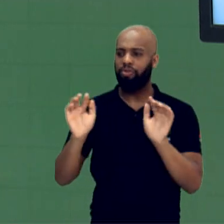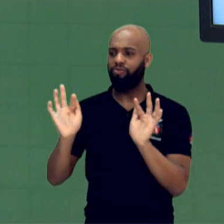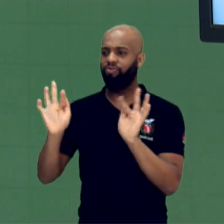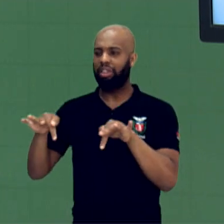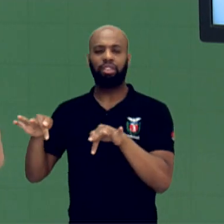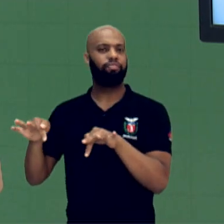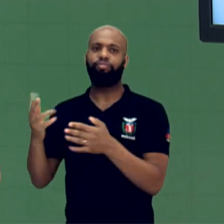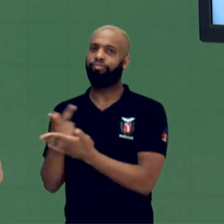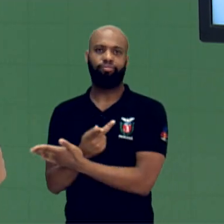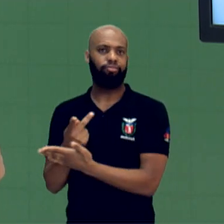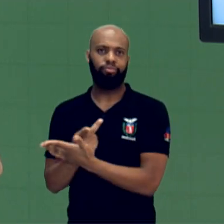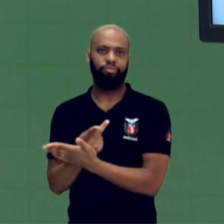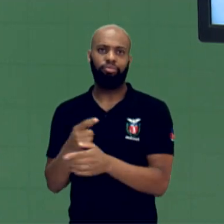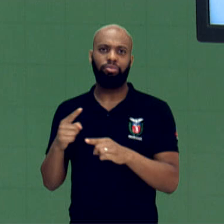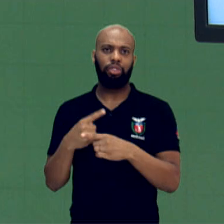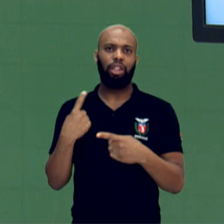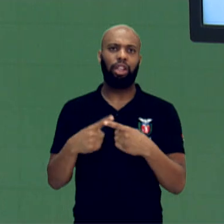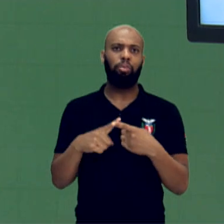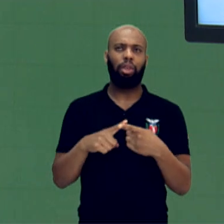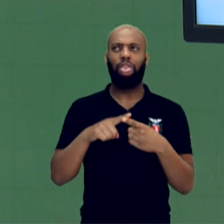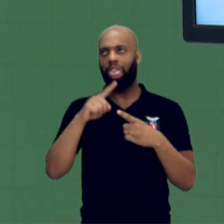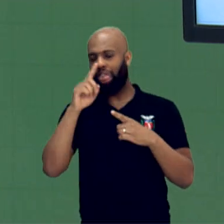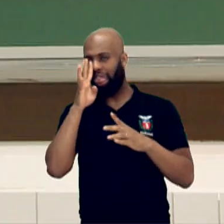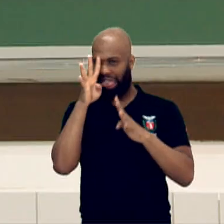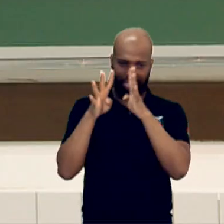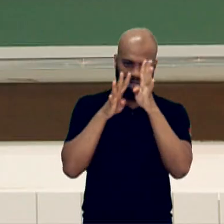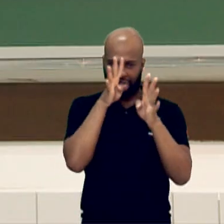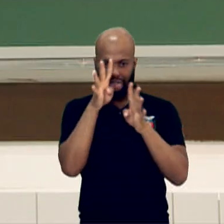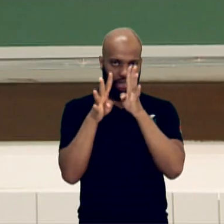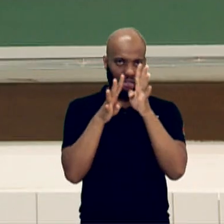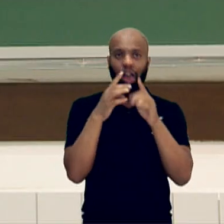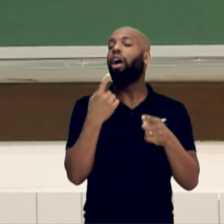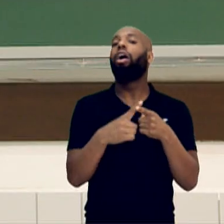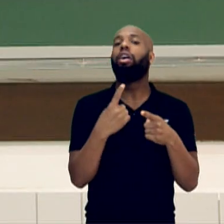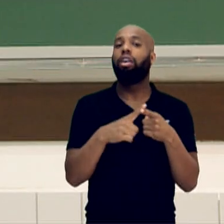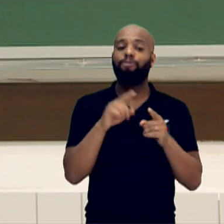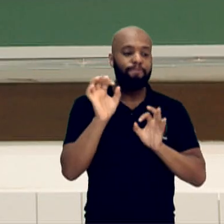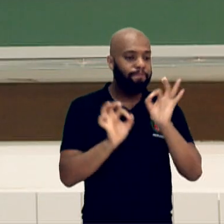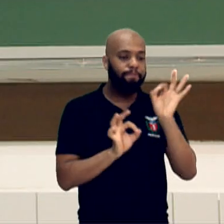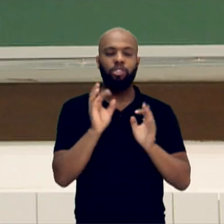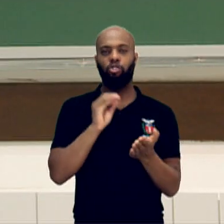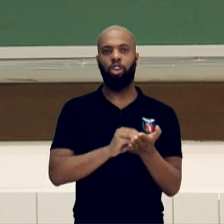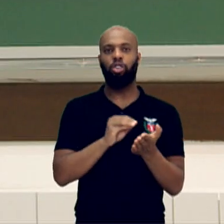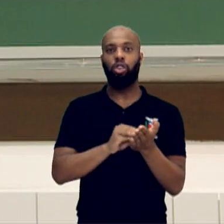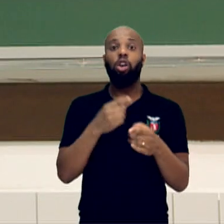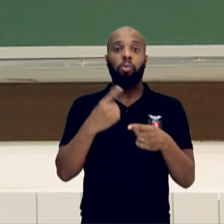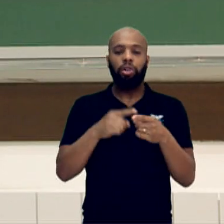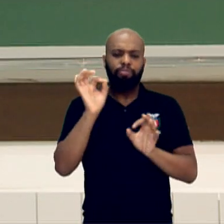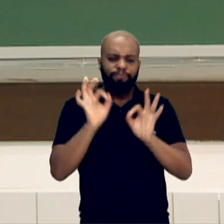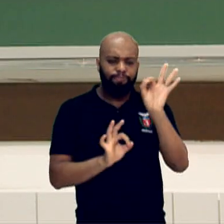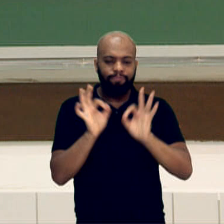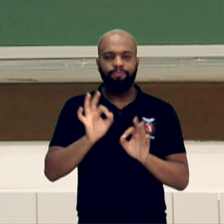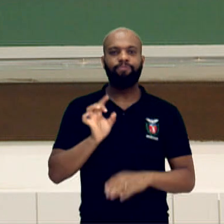não fica adequado, não tem coerência. Por quê? Porque não planejou. Se planejar, facilita muito. E o que eu